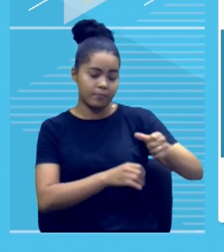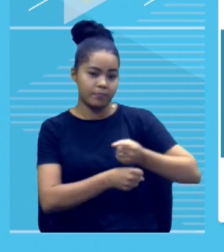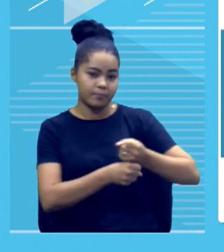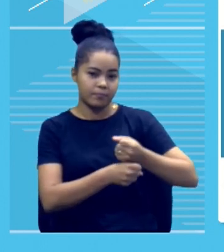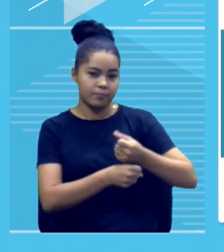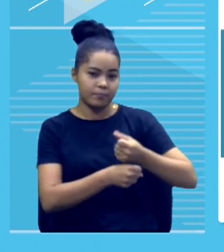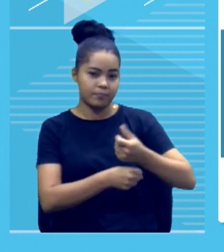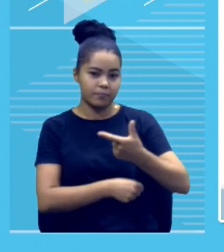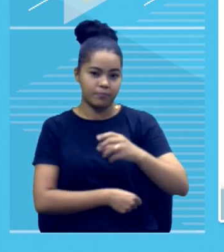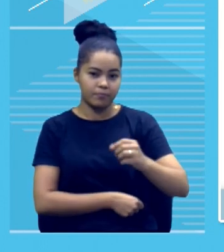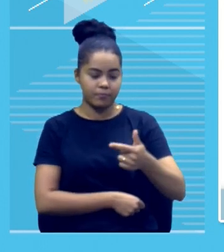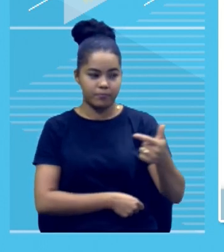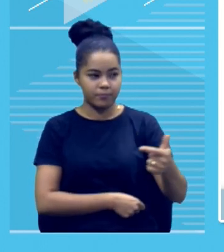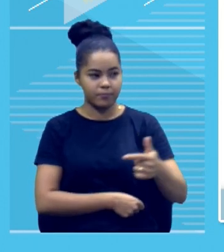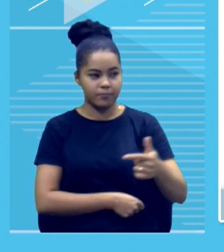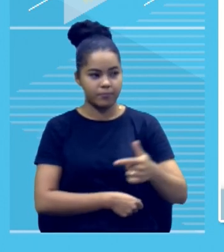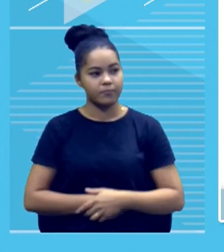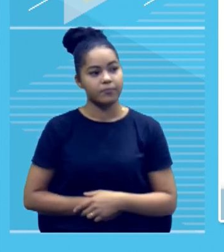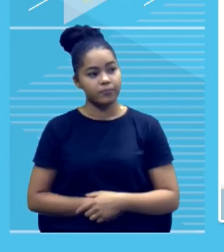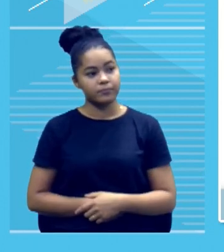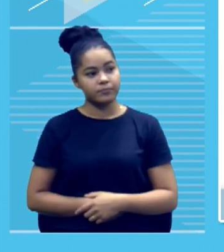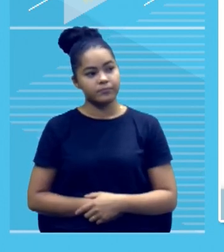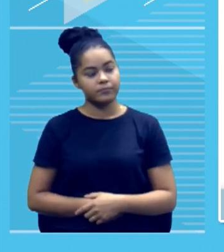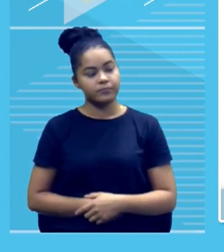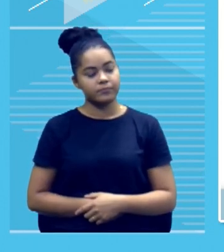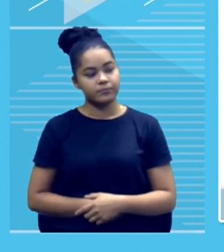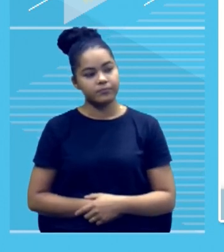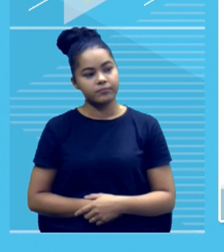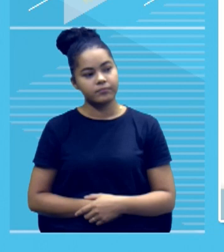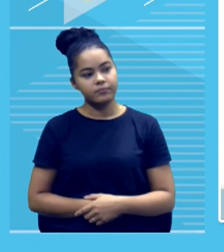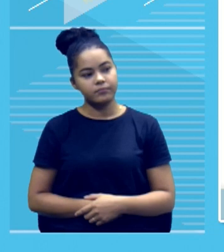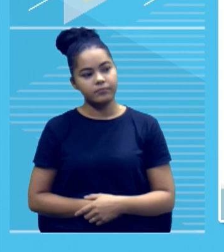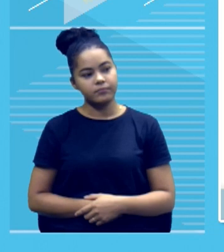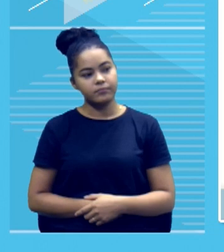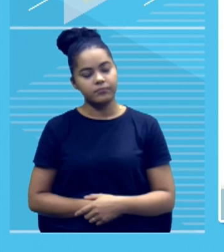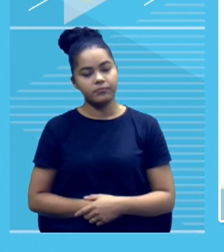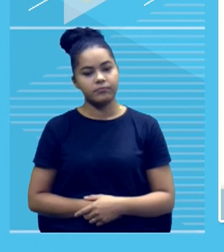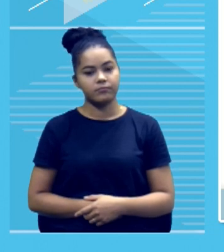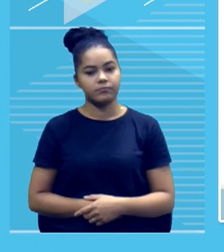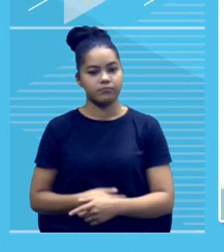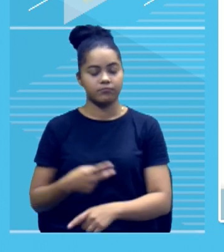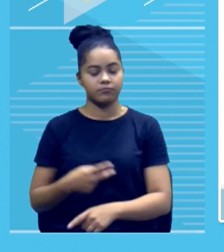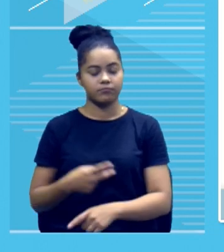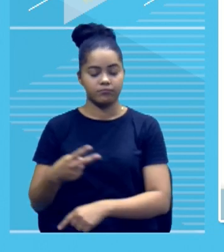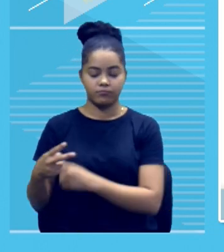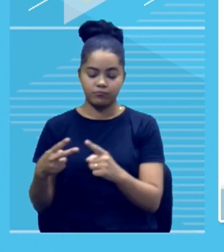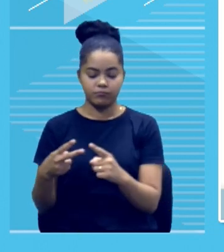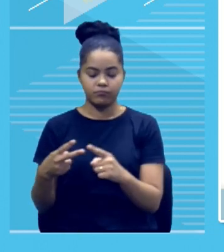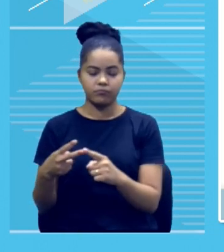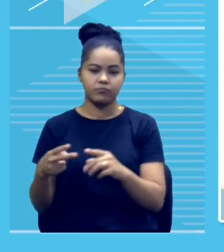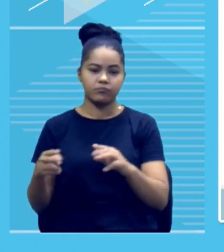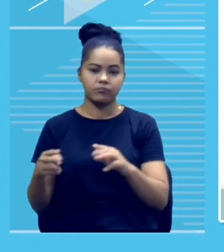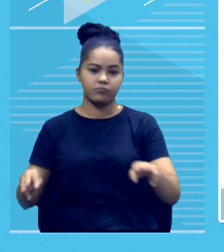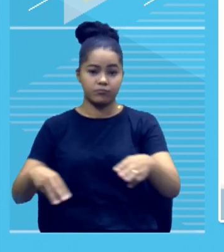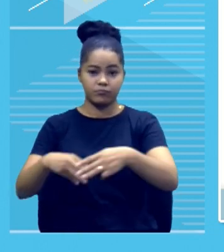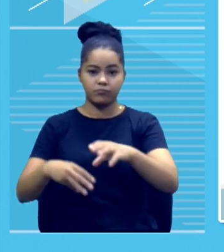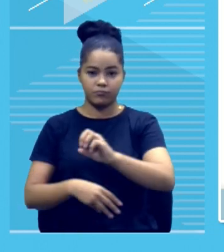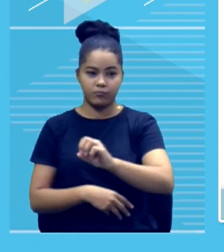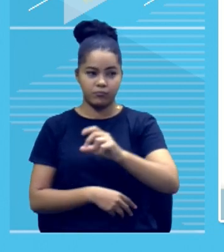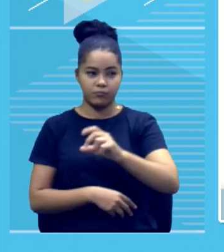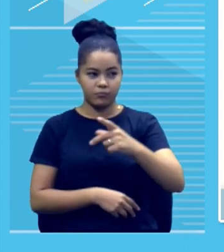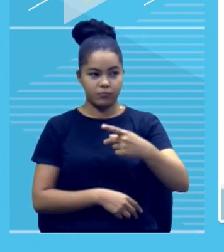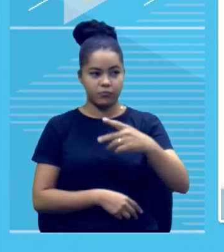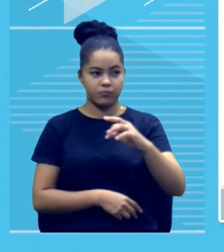isomeria geométrica. Vamos lá. Está aí, ó. O que vem a ser, então, a isomeria ótica?